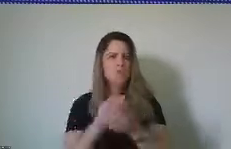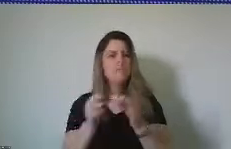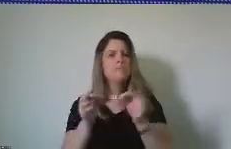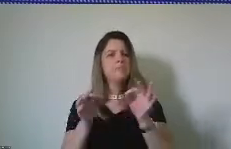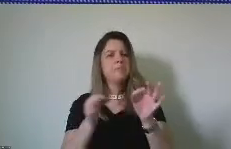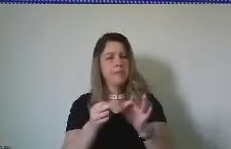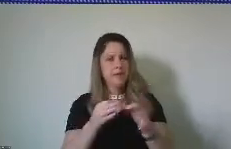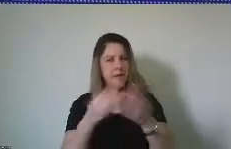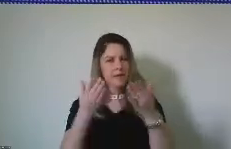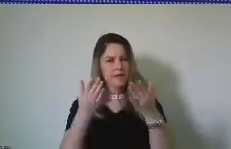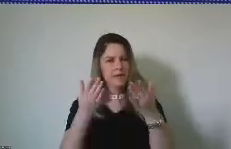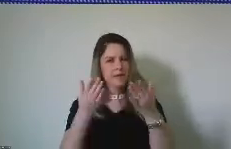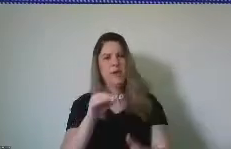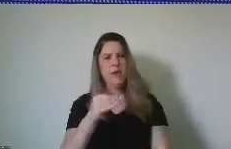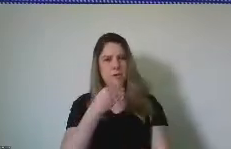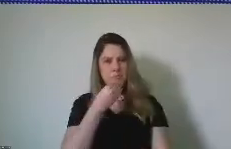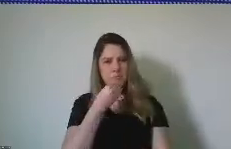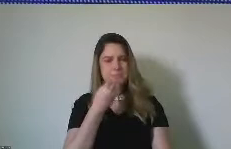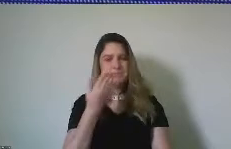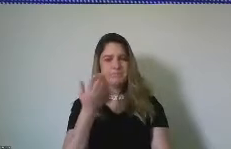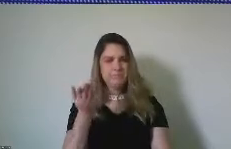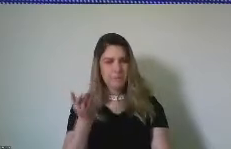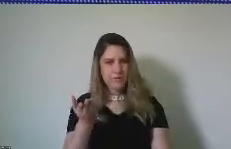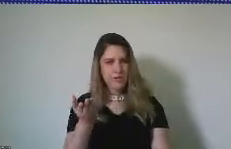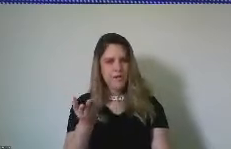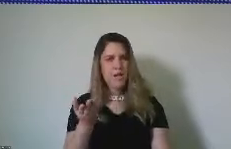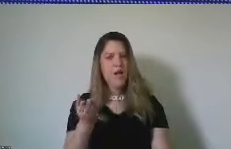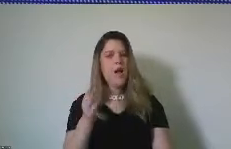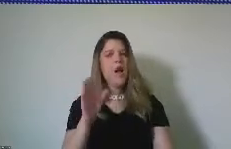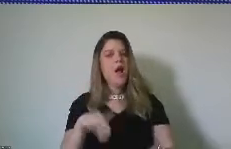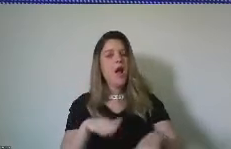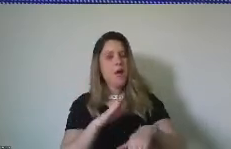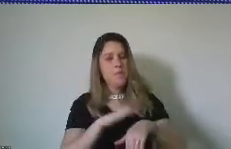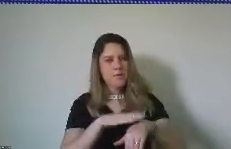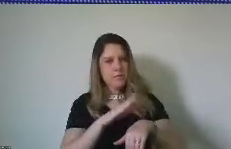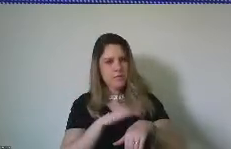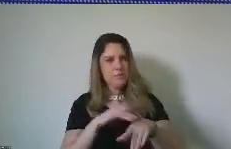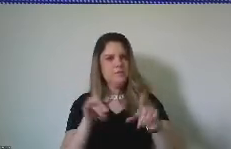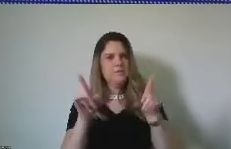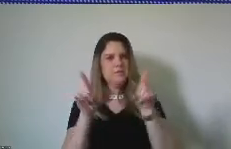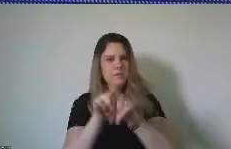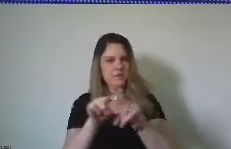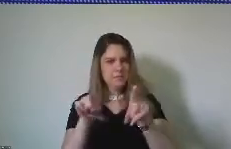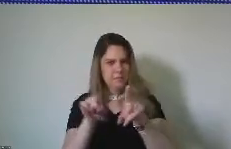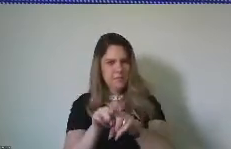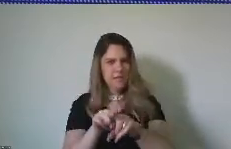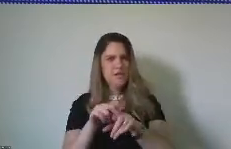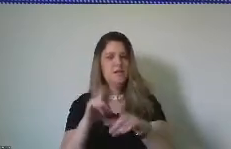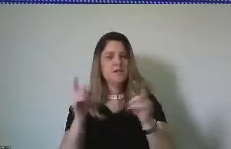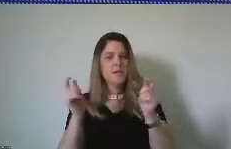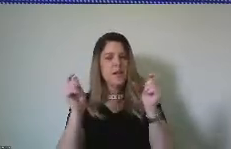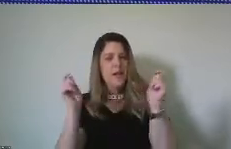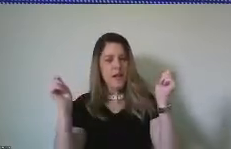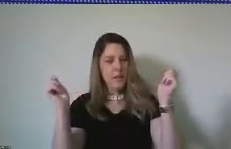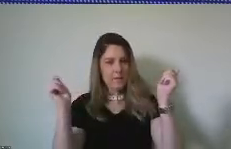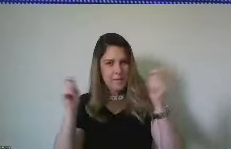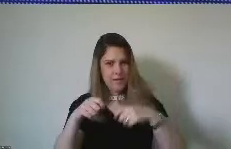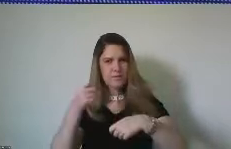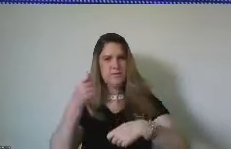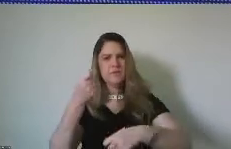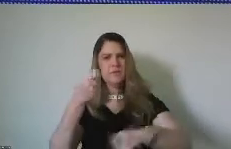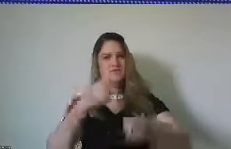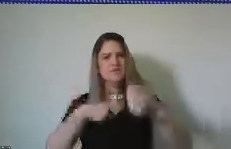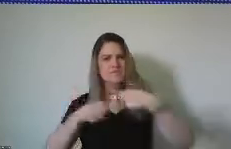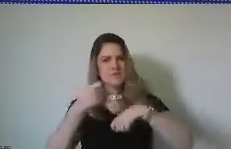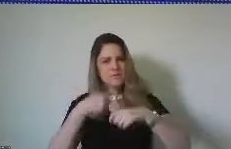essas oportunidades claro que ao mesmo tempo também tem que ver a capacidade financeira de todos os Players né